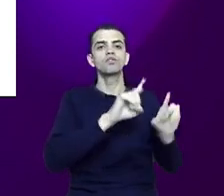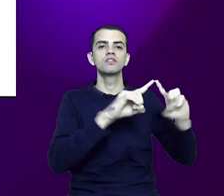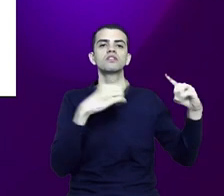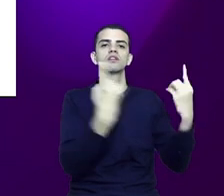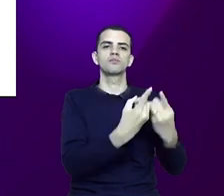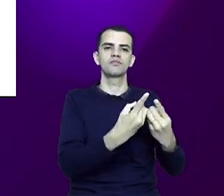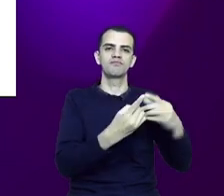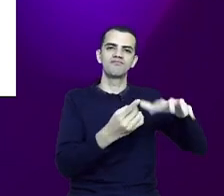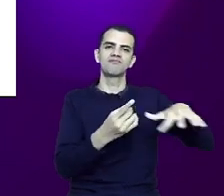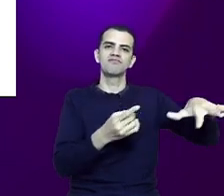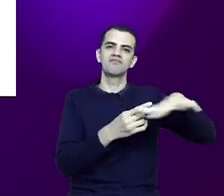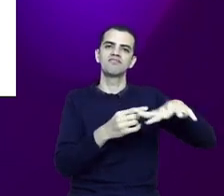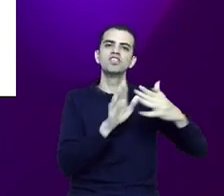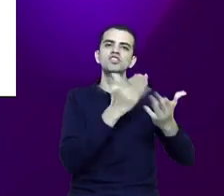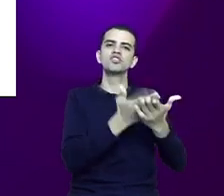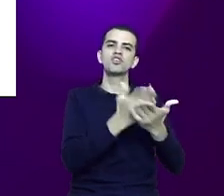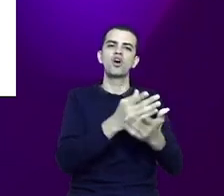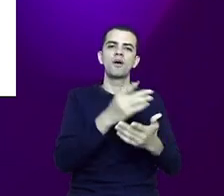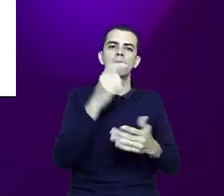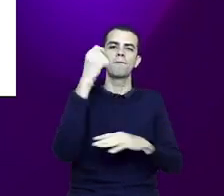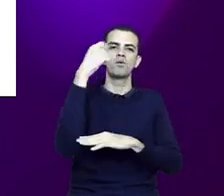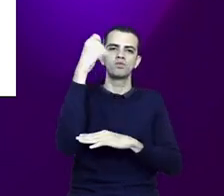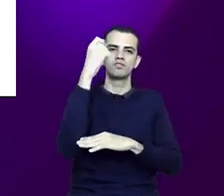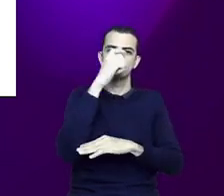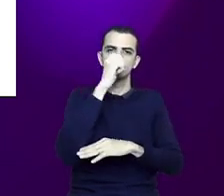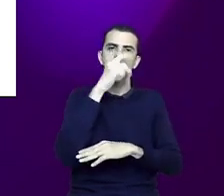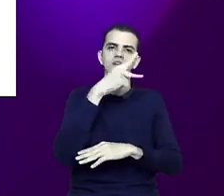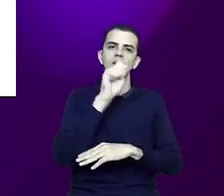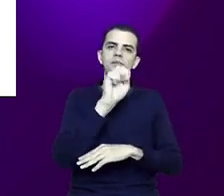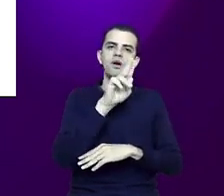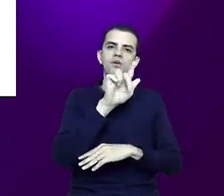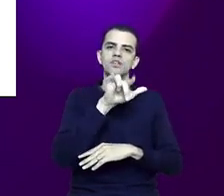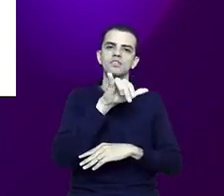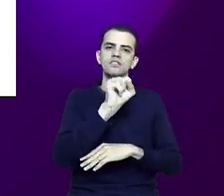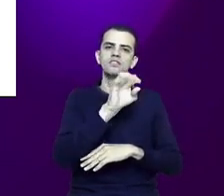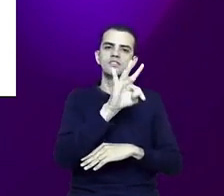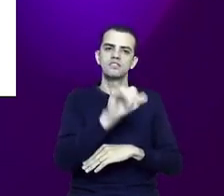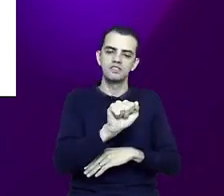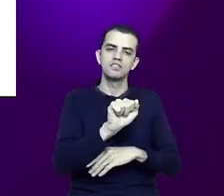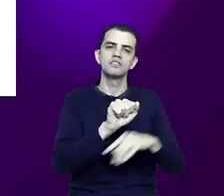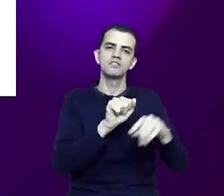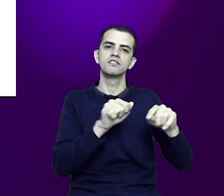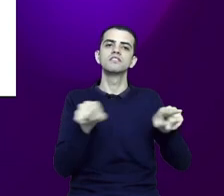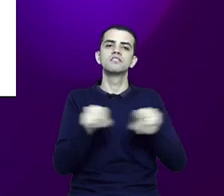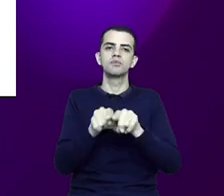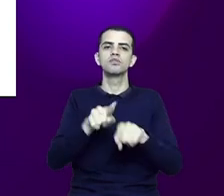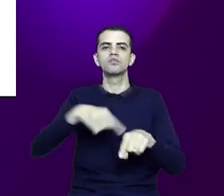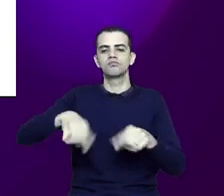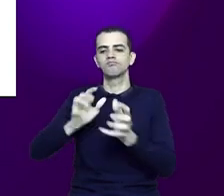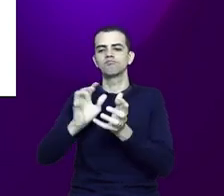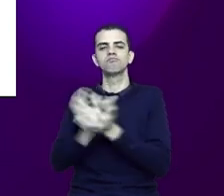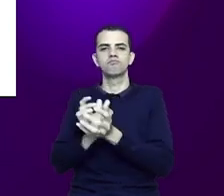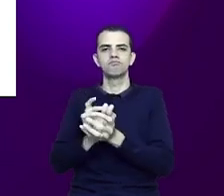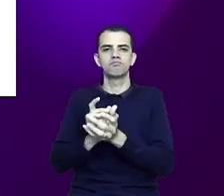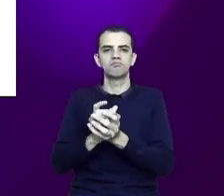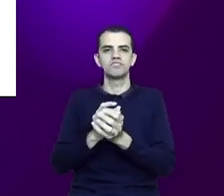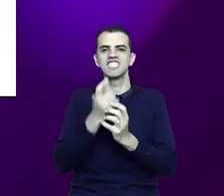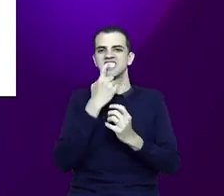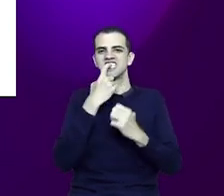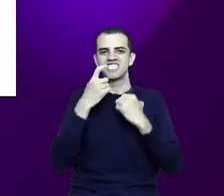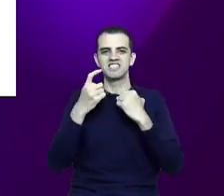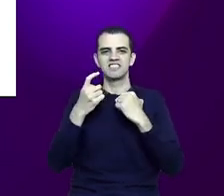por Imagem da Escola Paulista, e nós, do Departamento de Ortopedia, nós não podemos considerar oficialmente um